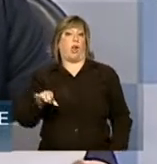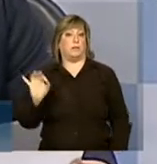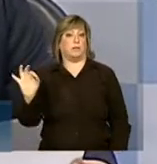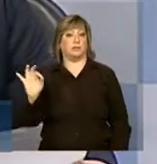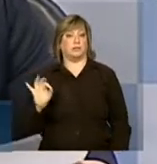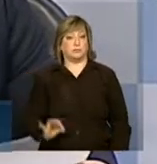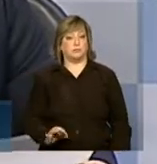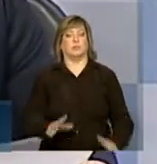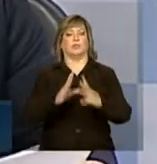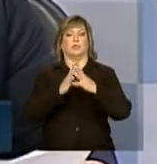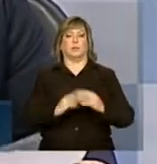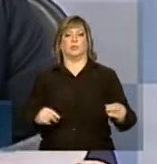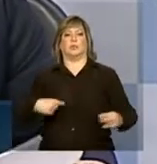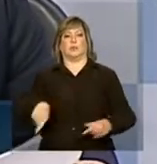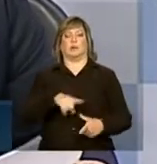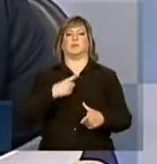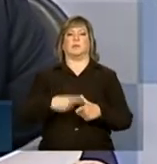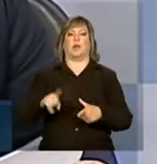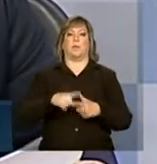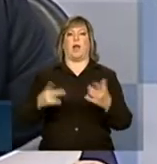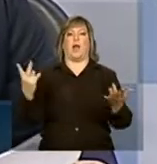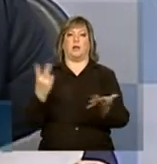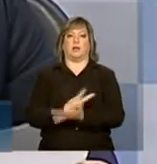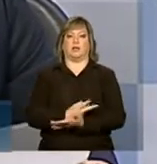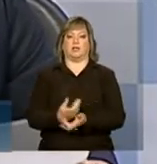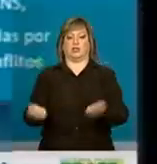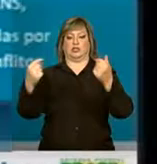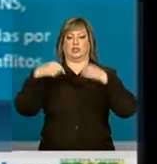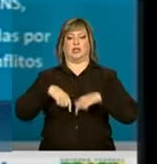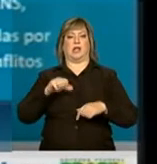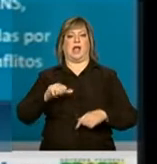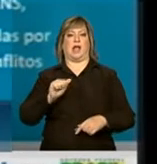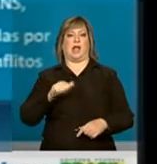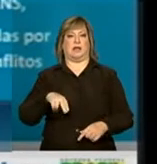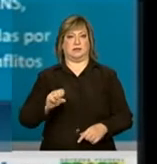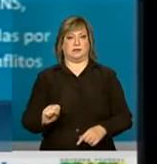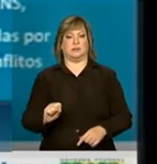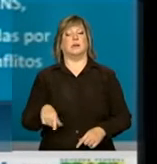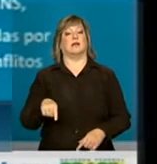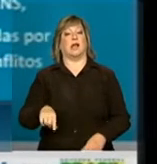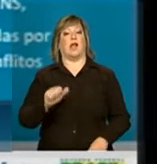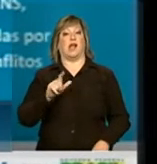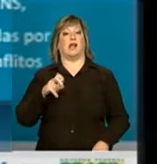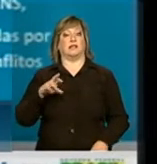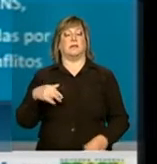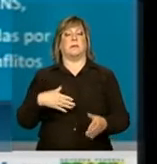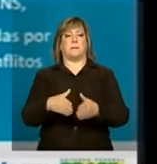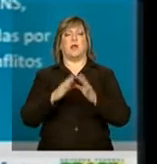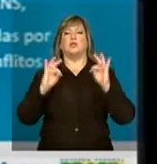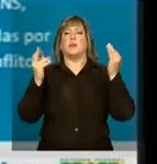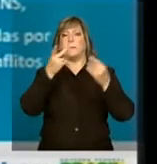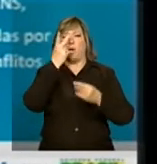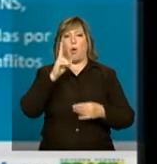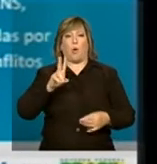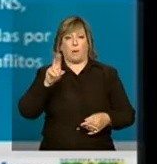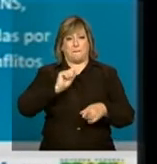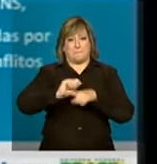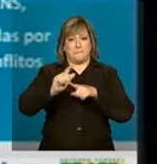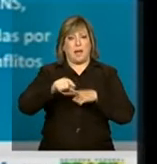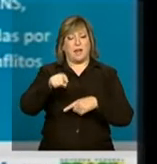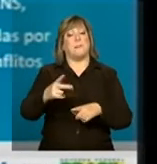81,9% de resolutividade dos problemas que chegam à agência. A agência, obviamente, pede que todos os consumidores